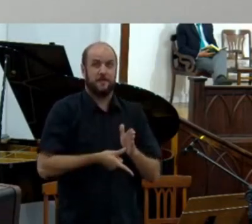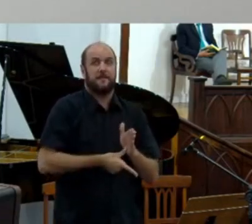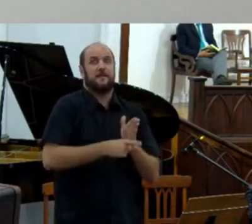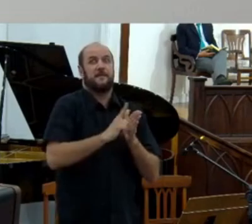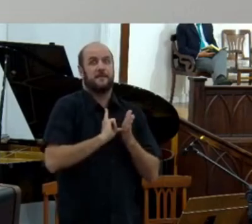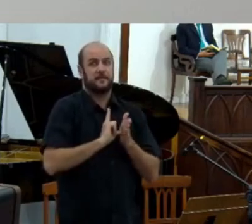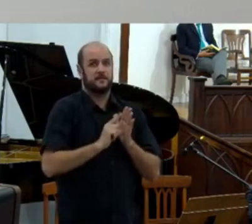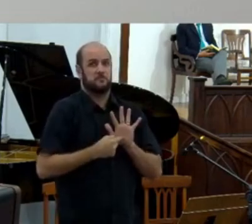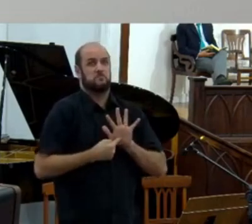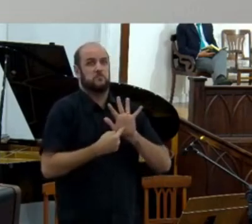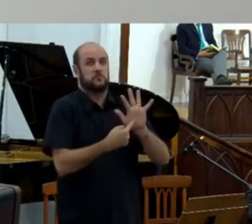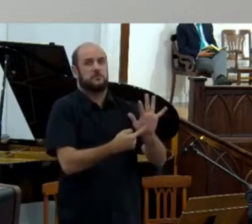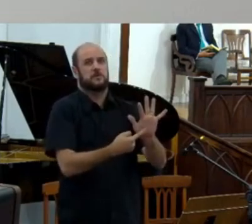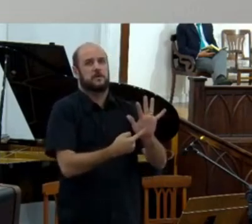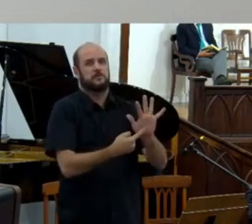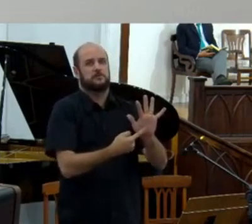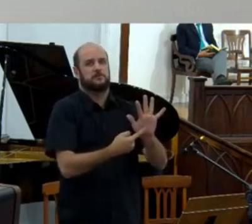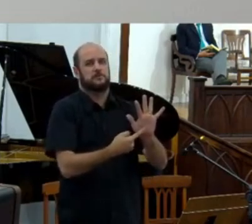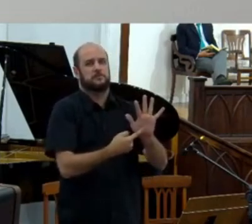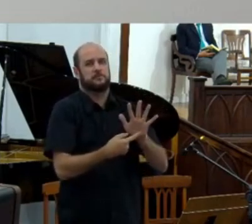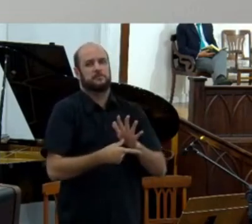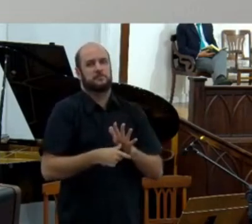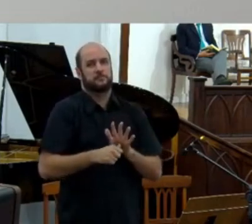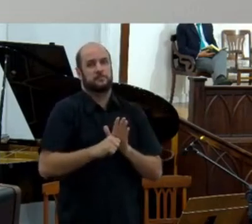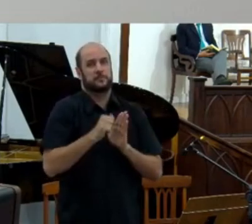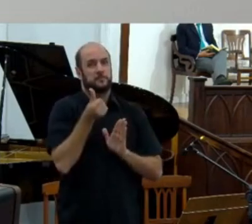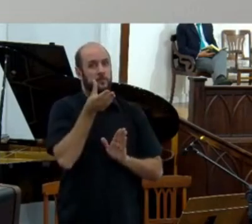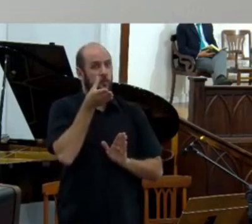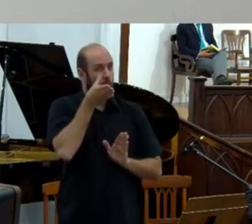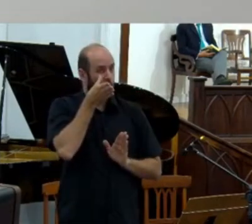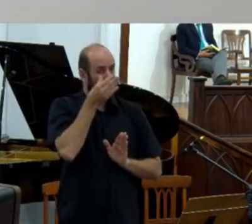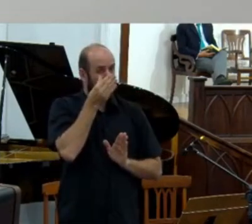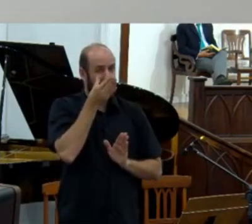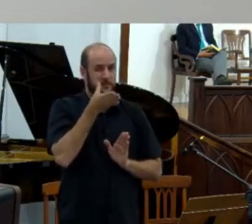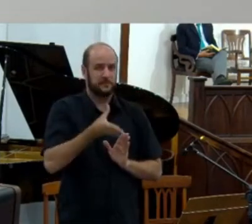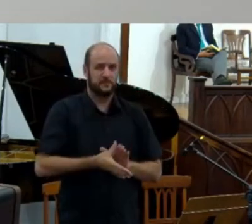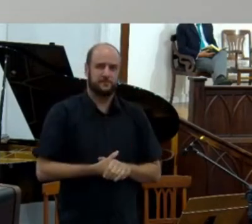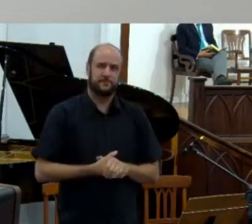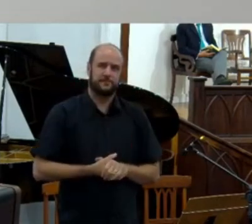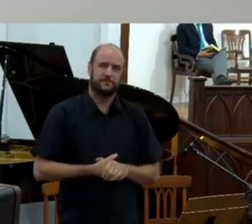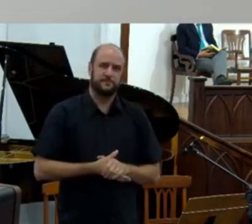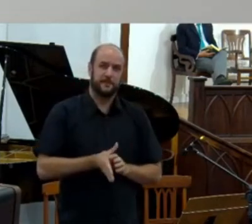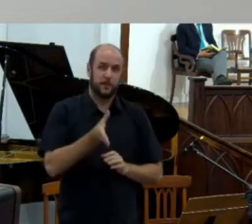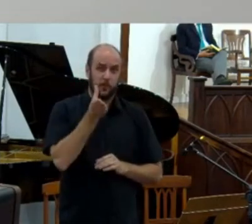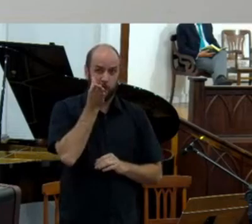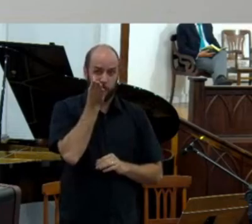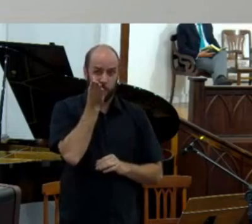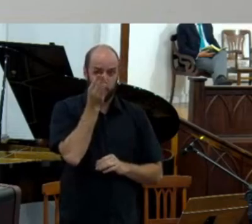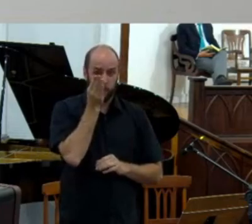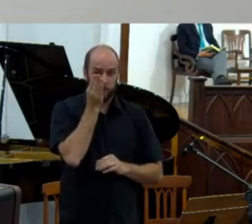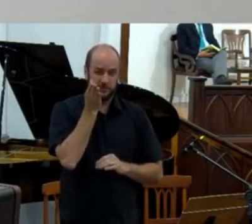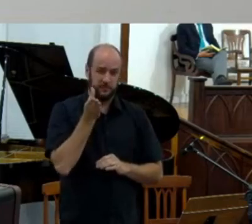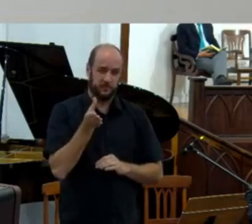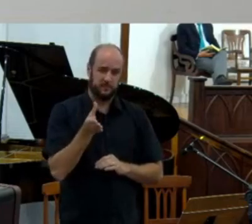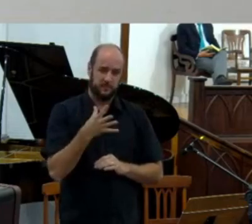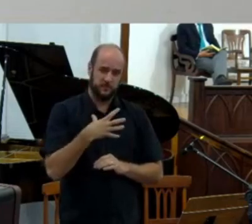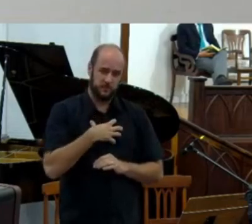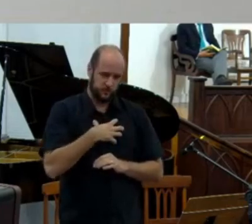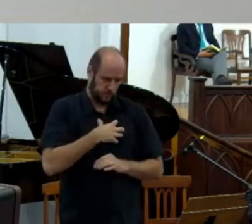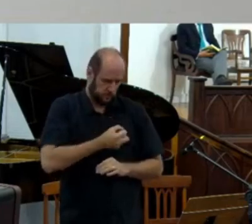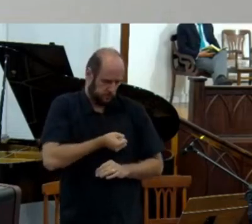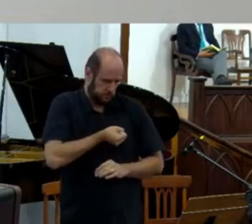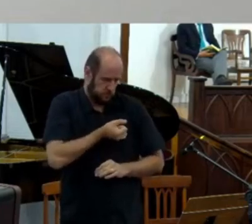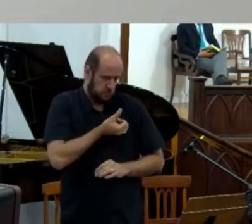à externalização dele. Se chama cobiça. A cobiça surge em nosso